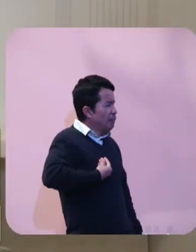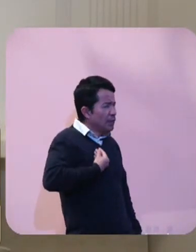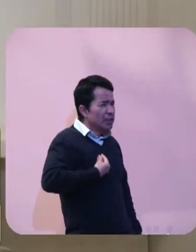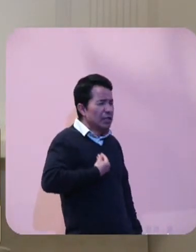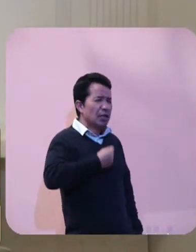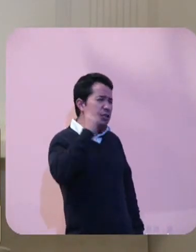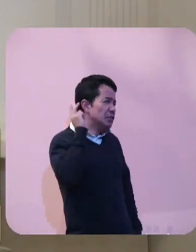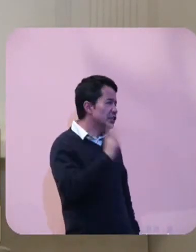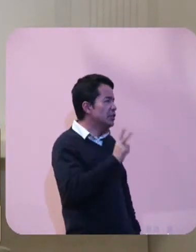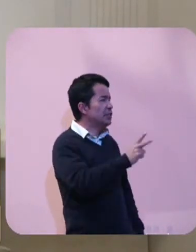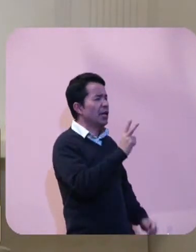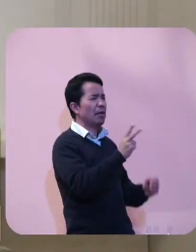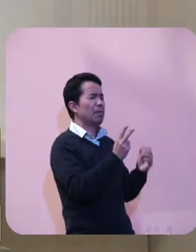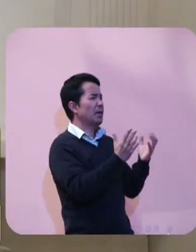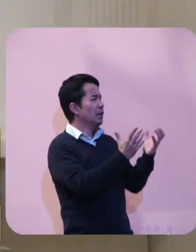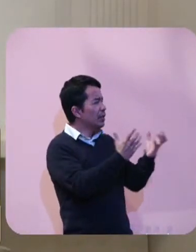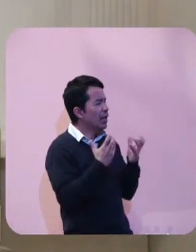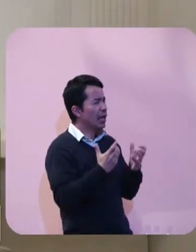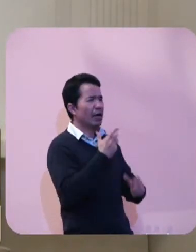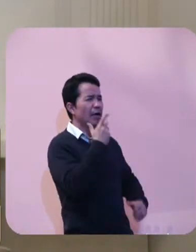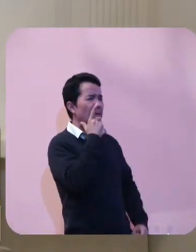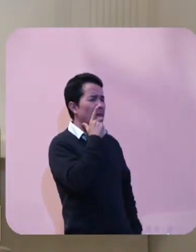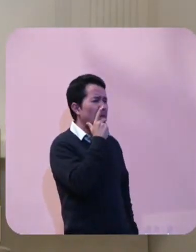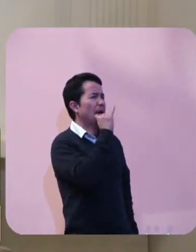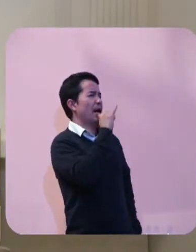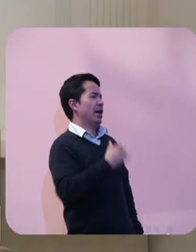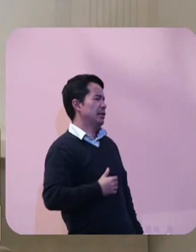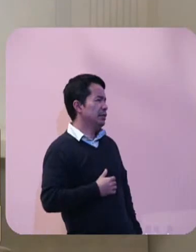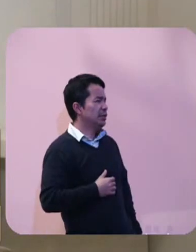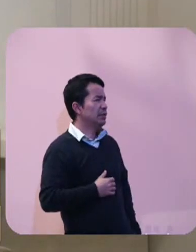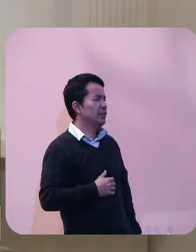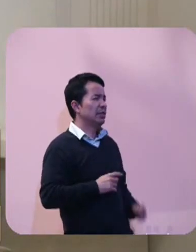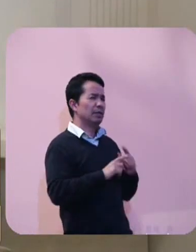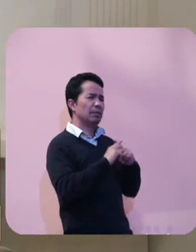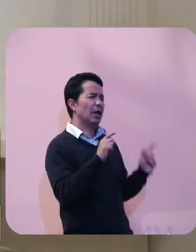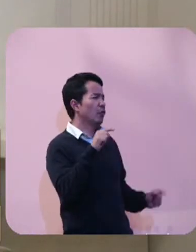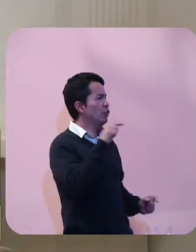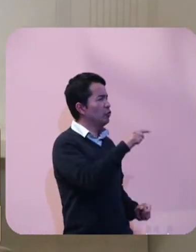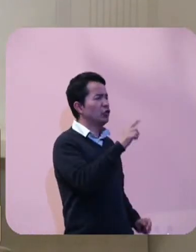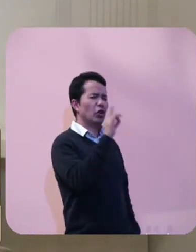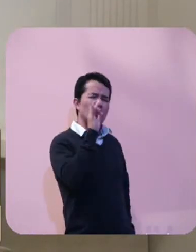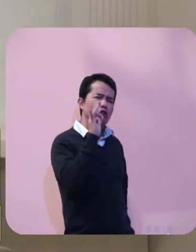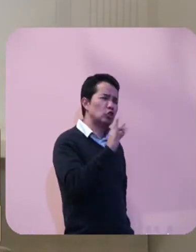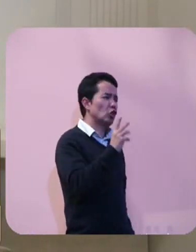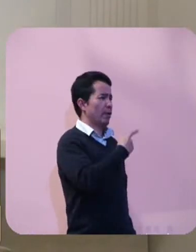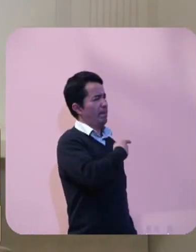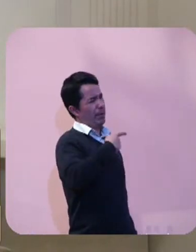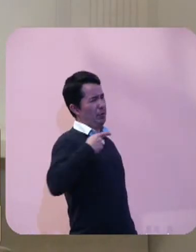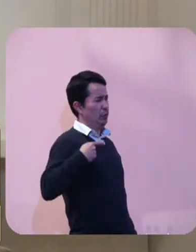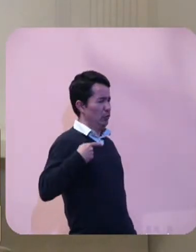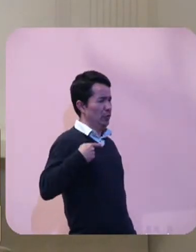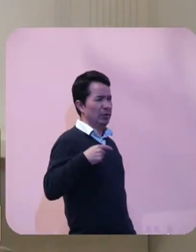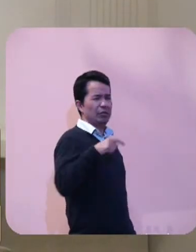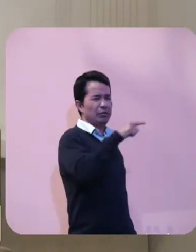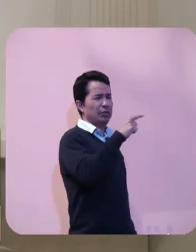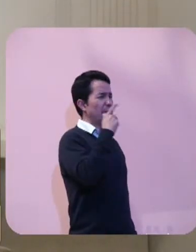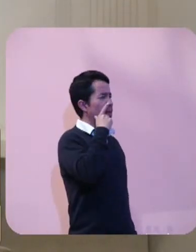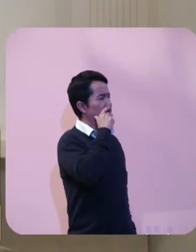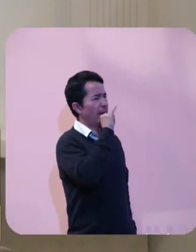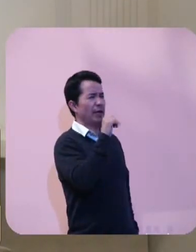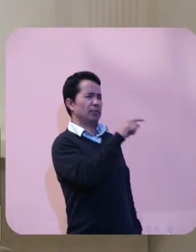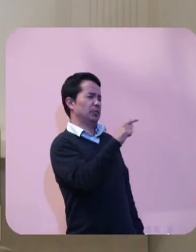pai, e o Senhor sempre foi só o pastor na nossa casa. E pela primeira